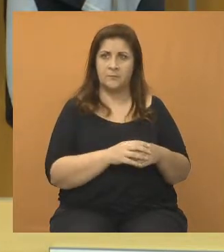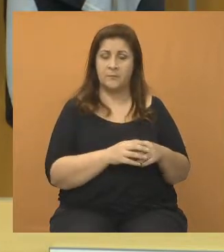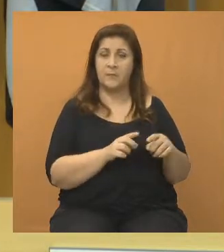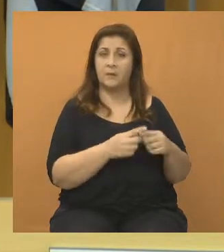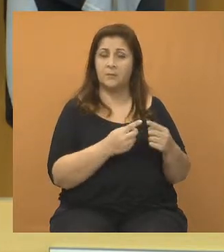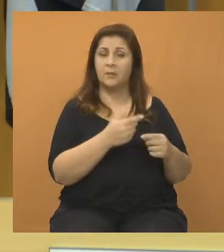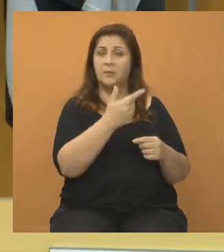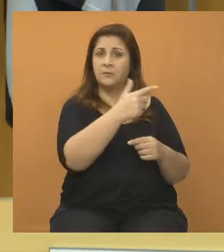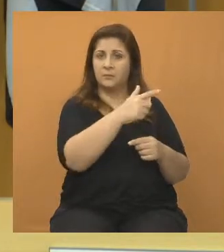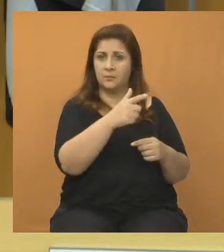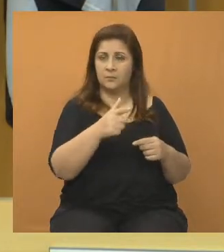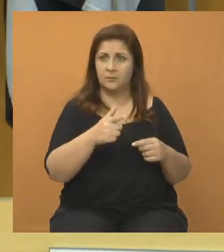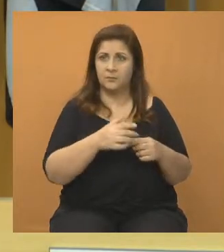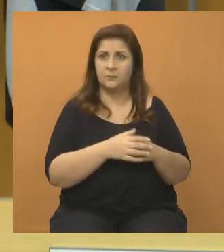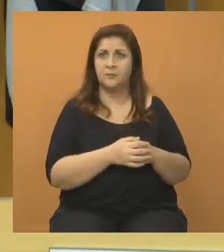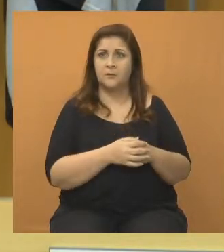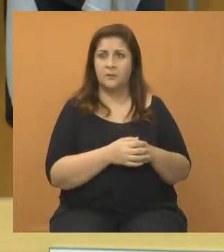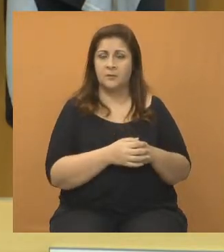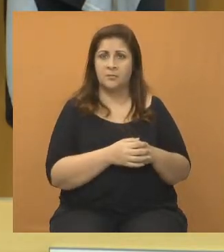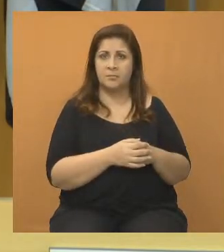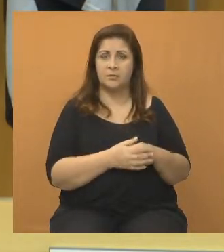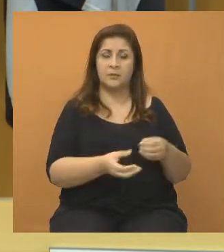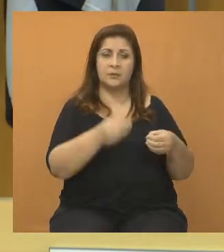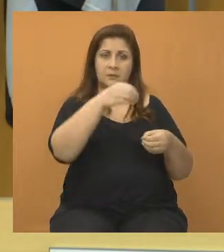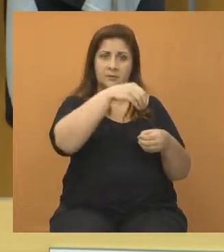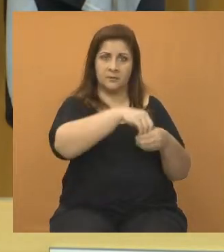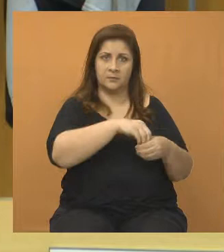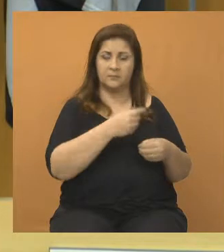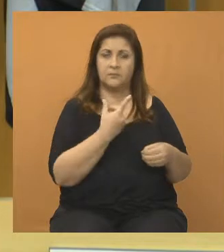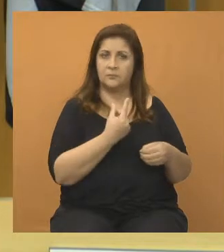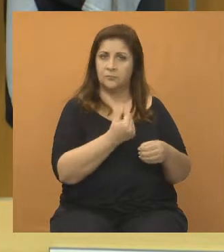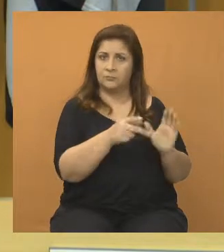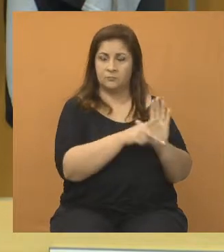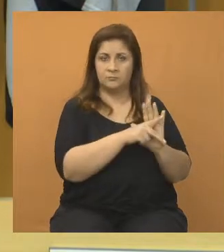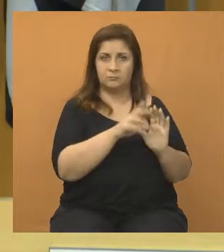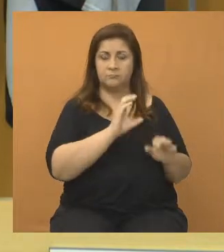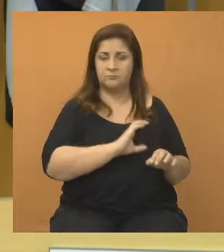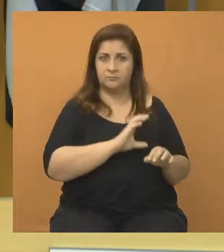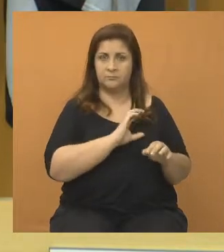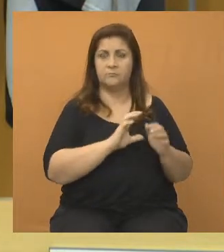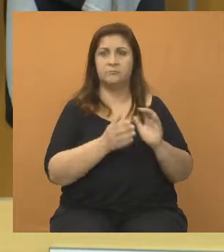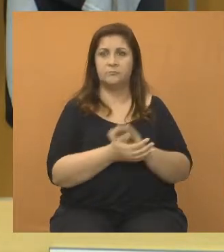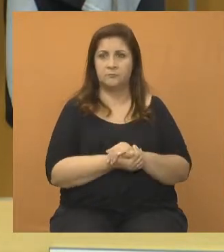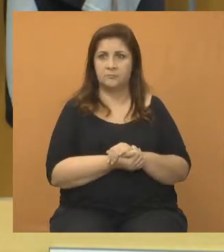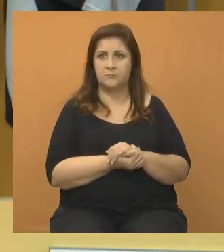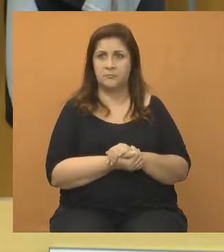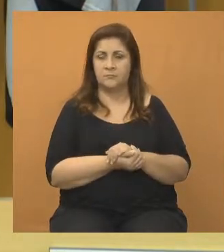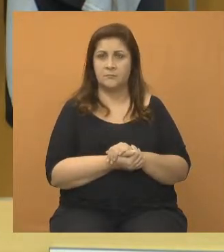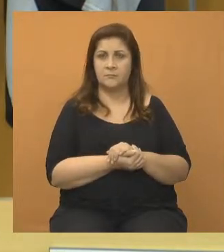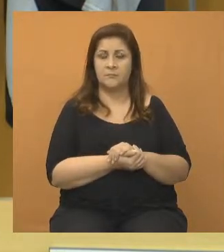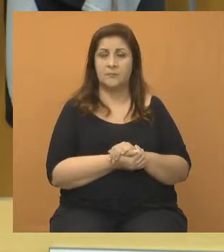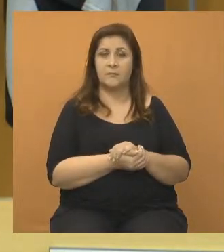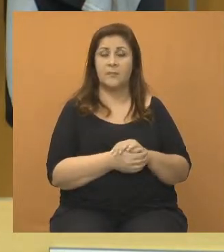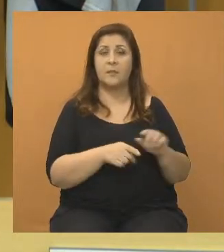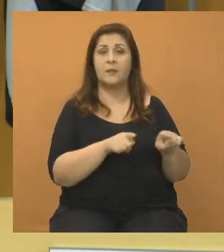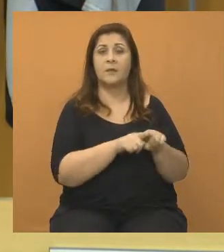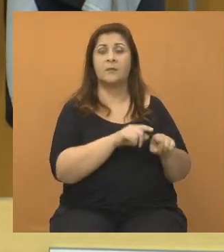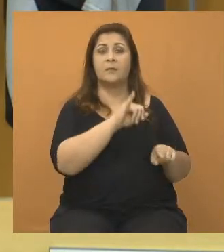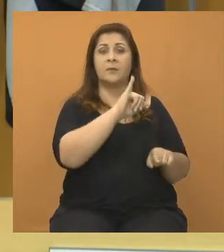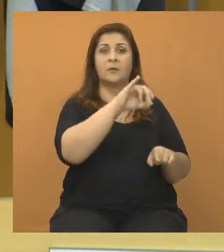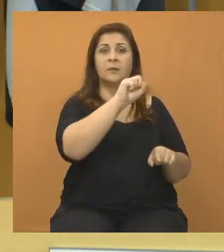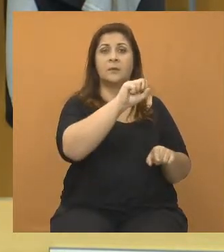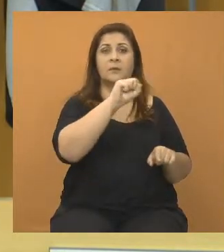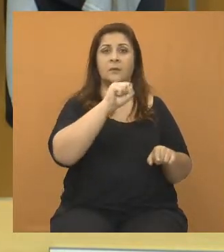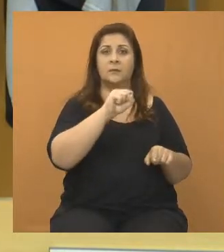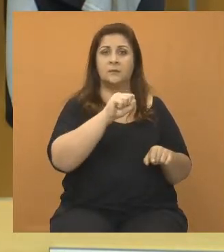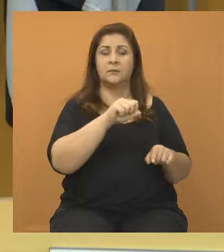do município, que é o recurso que entra no caixa do município para o município poder executar, está mais atrelado ao ISS e